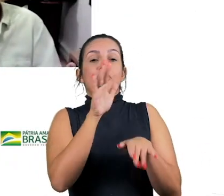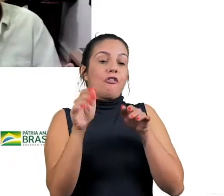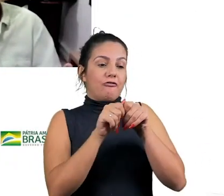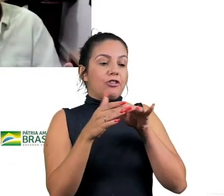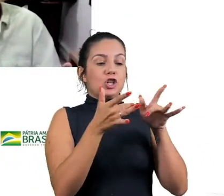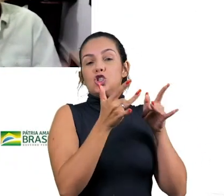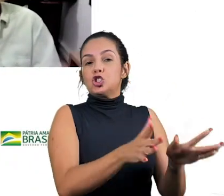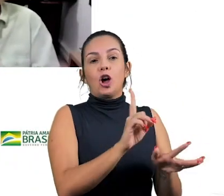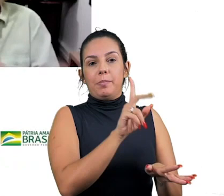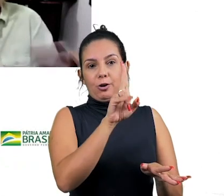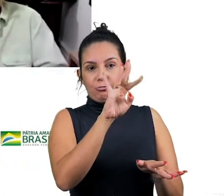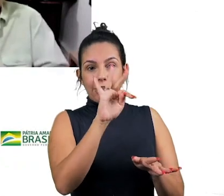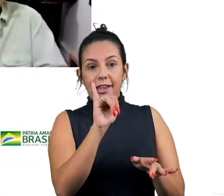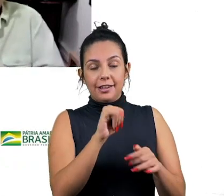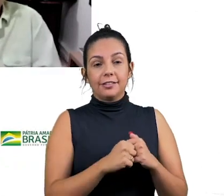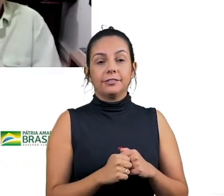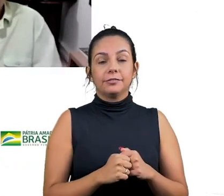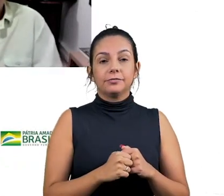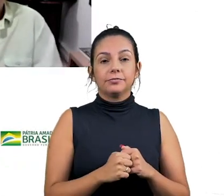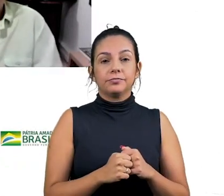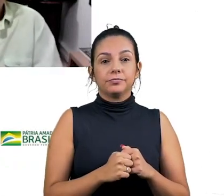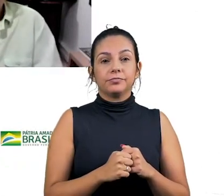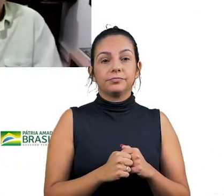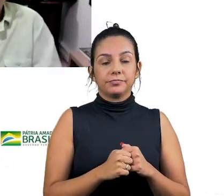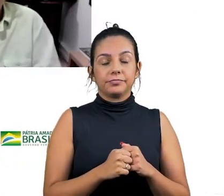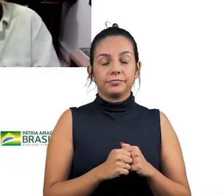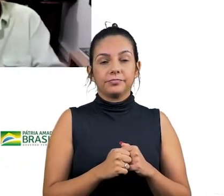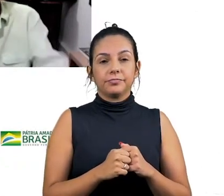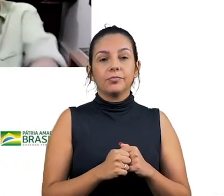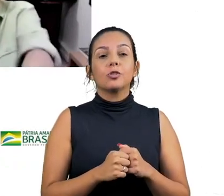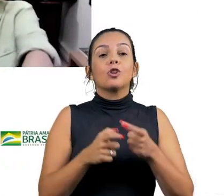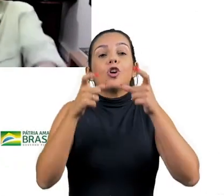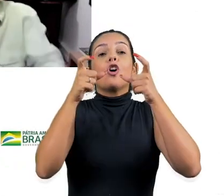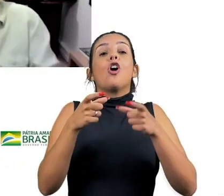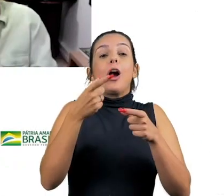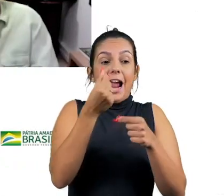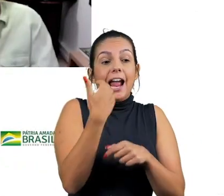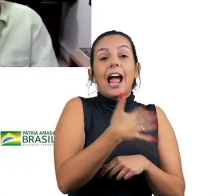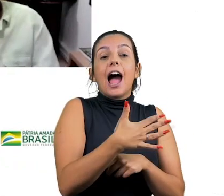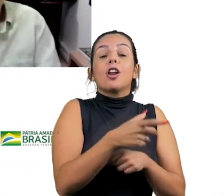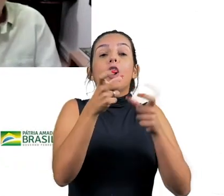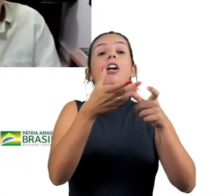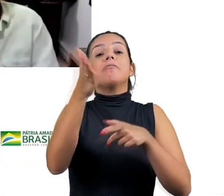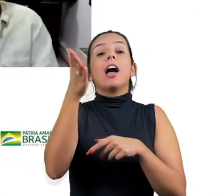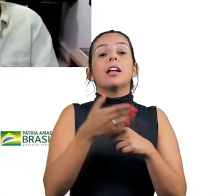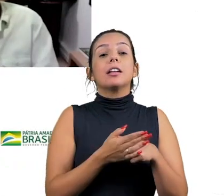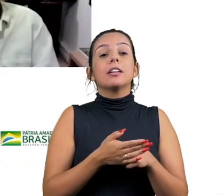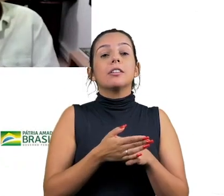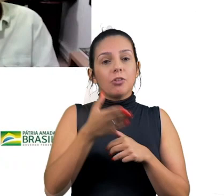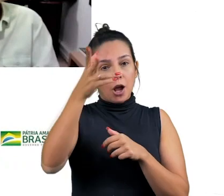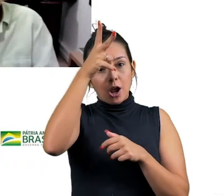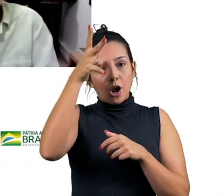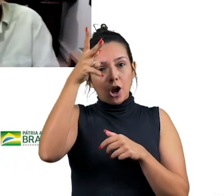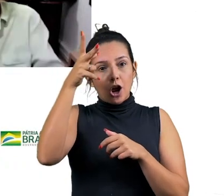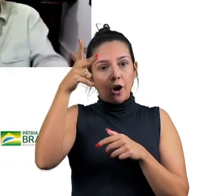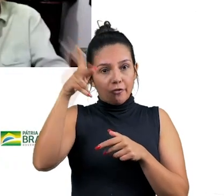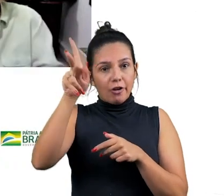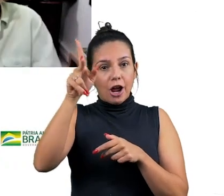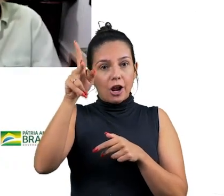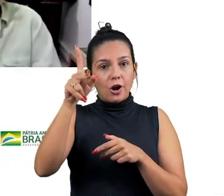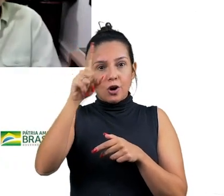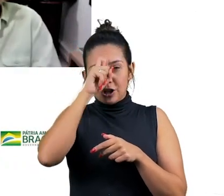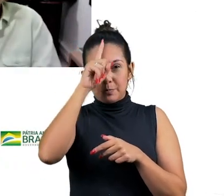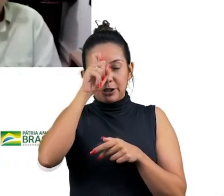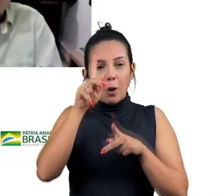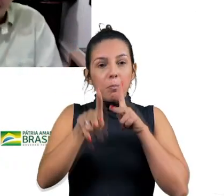sobrar. Né? Belo paradoxo colocado é muito à frente caro. deles. Aí, vai para o hospital público, meu filho. Diz, caramba, mas